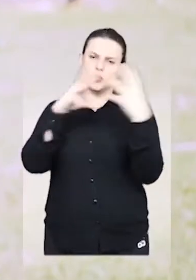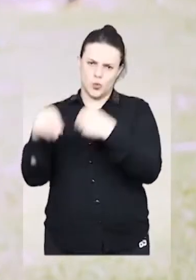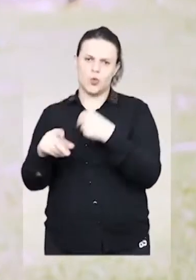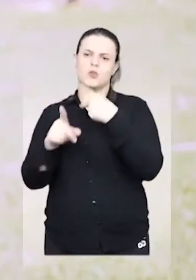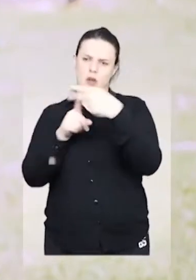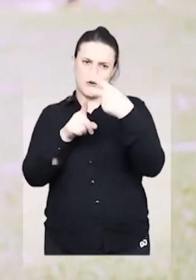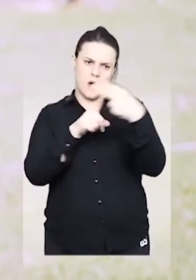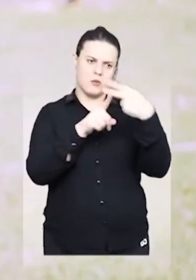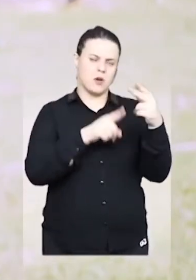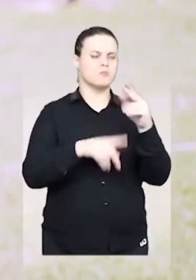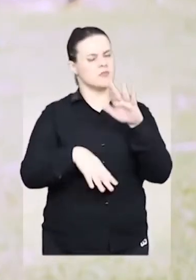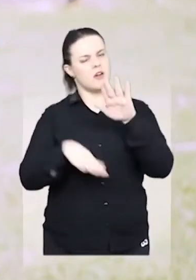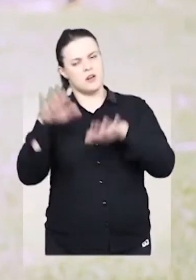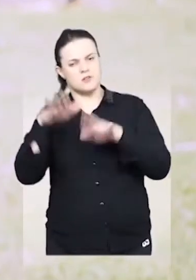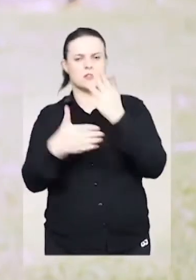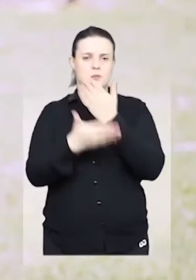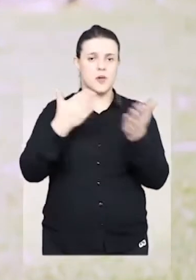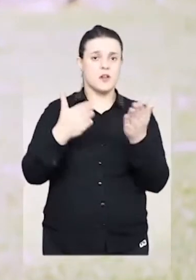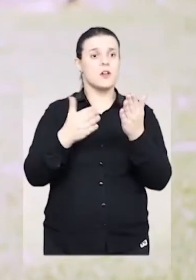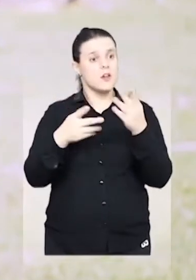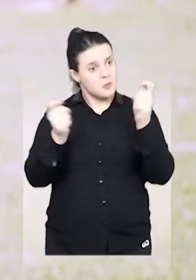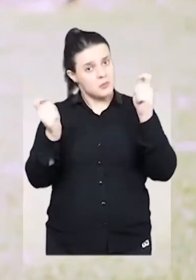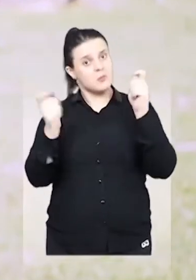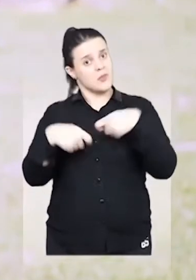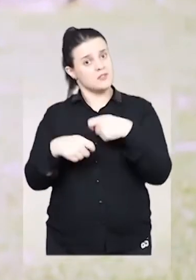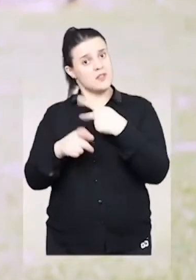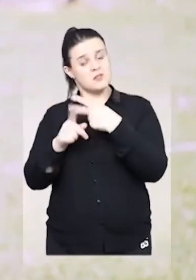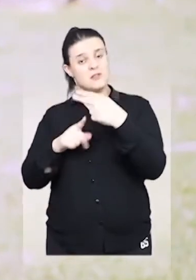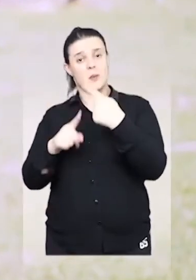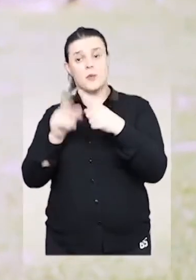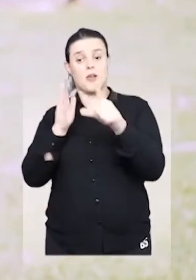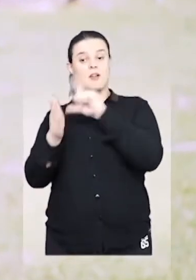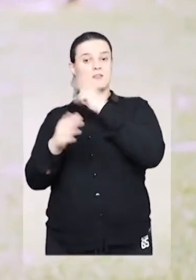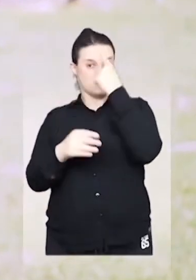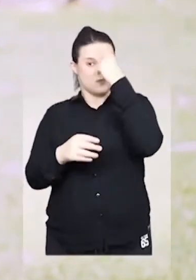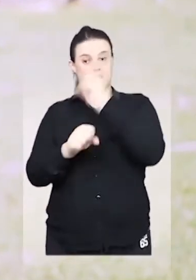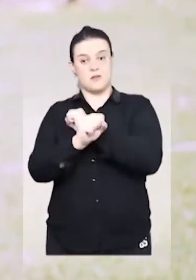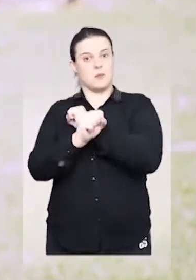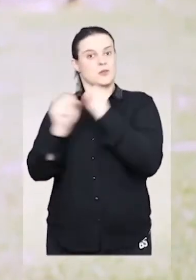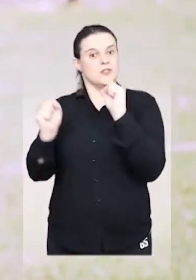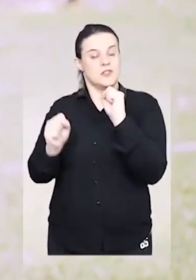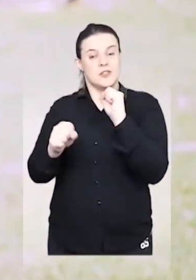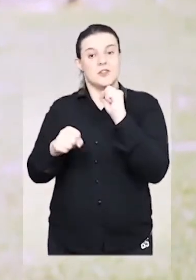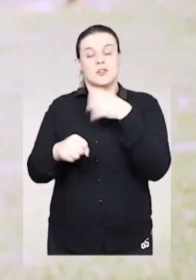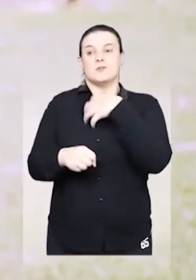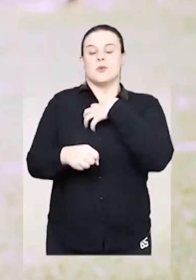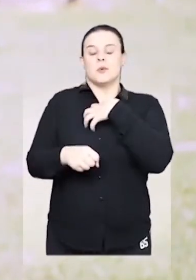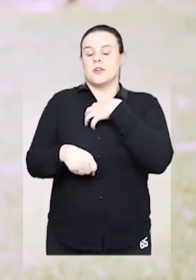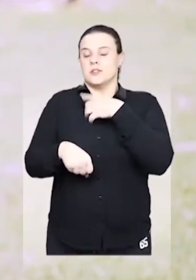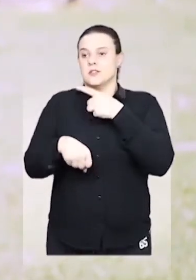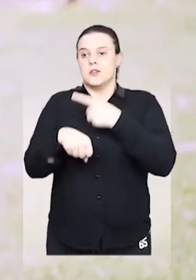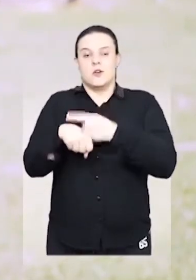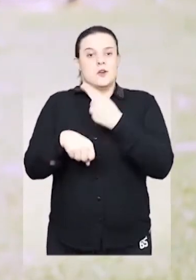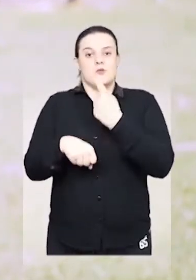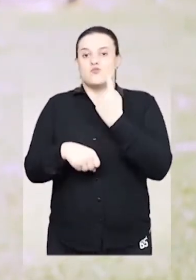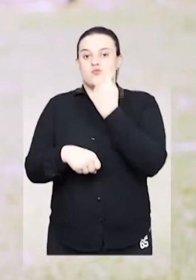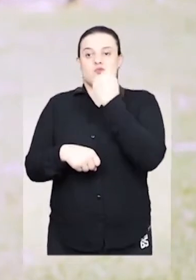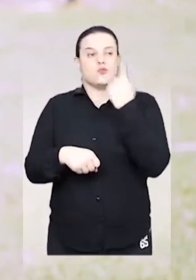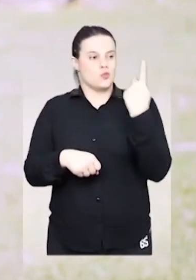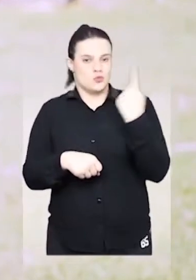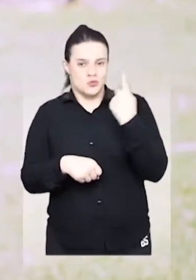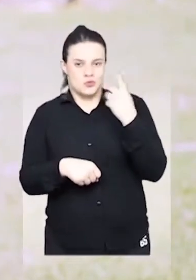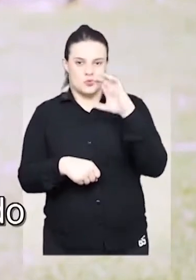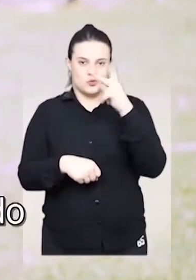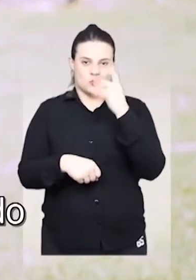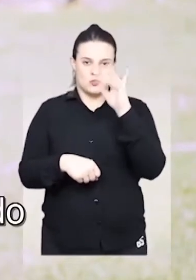as vezes, mas isso pode acontecer, quebra a ideia da impossibilidade e foi um momento único para mim, para o